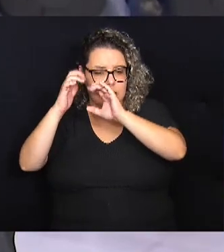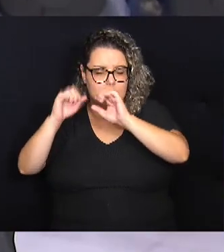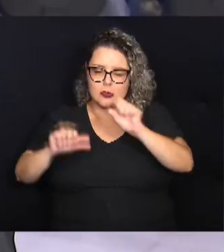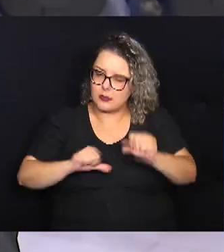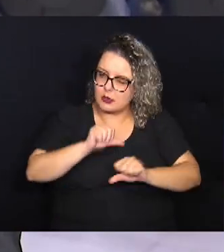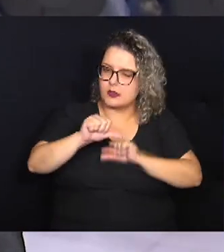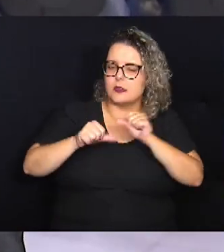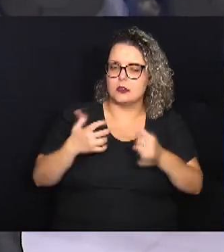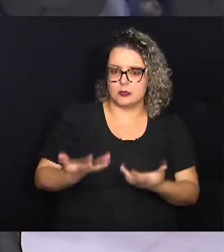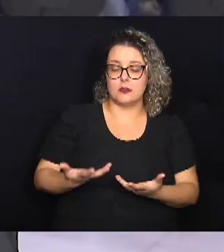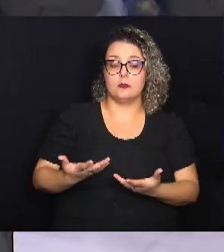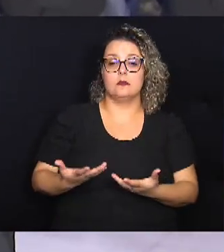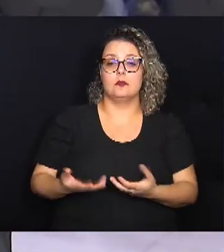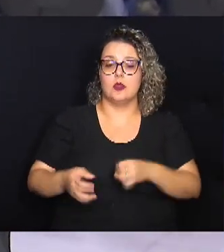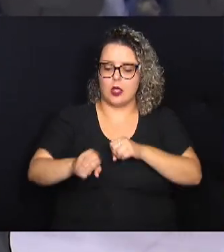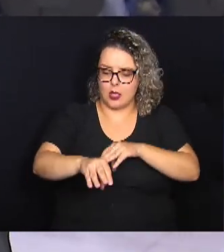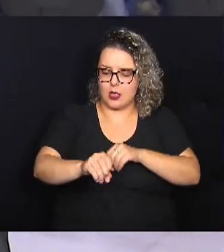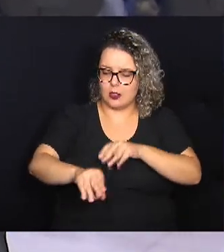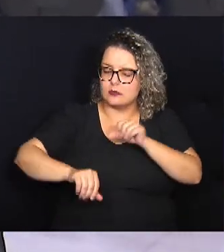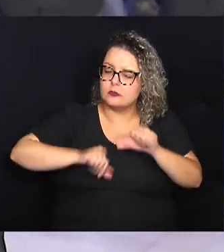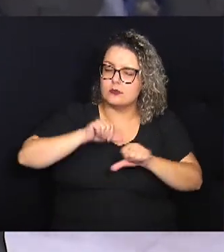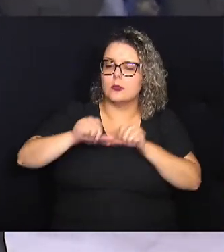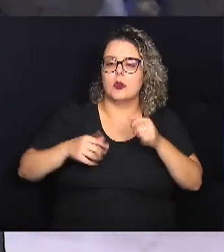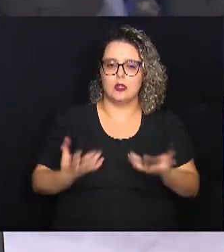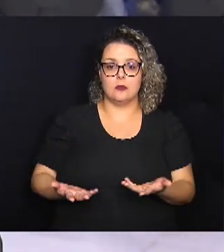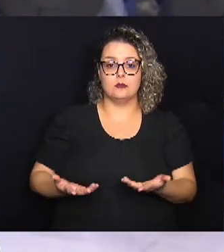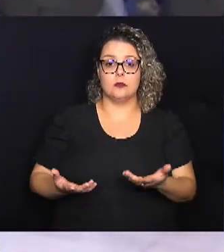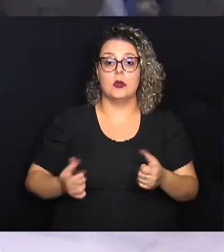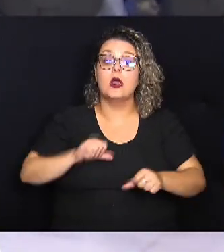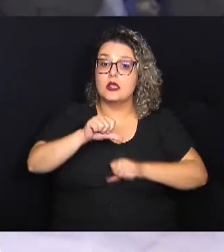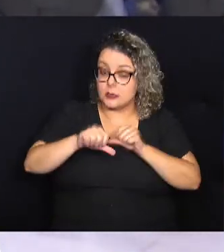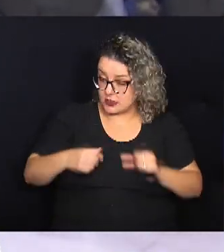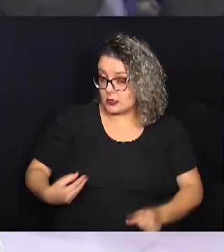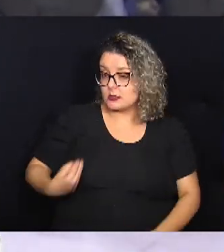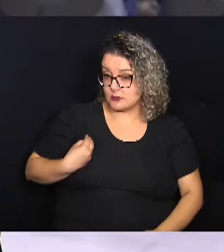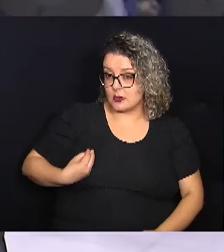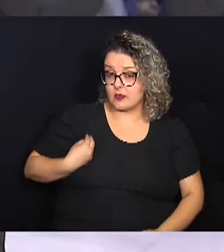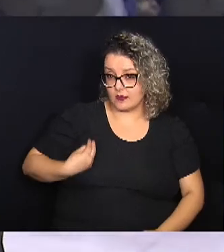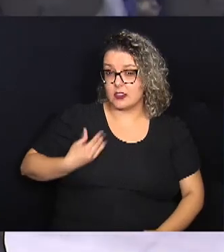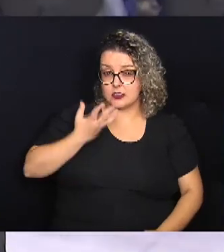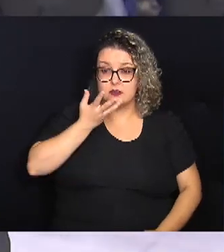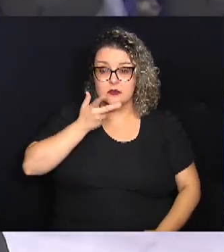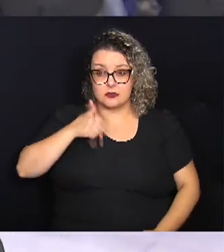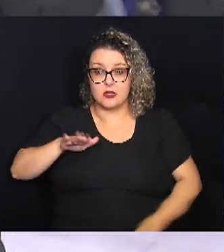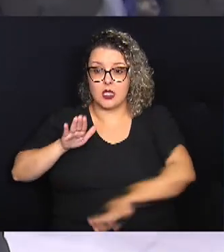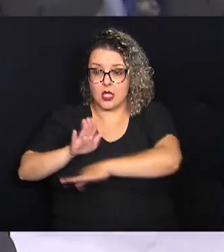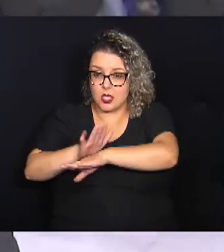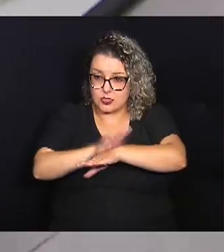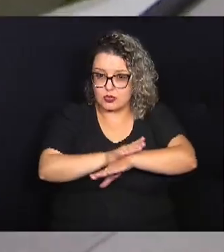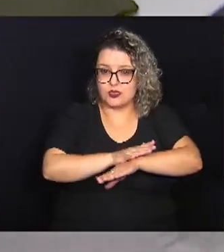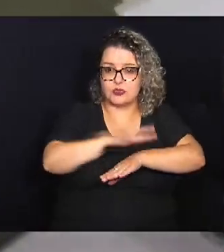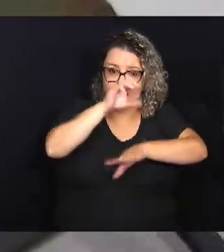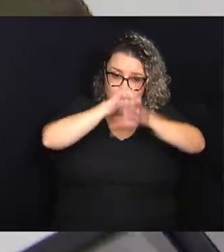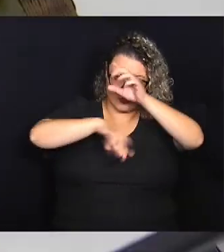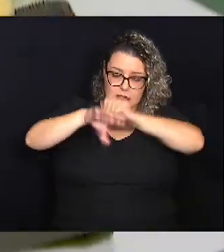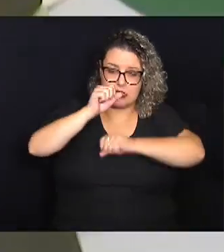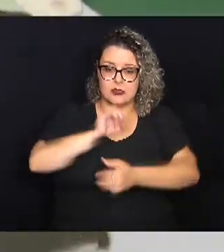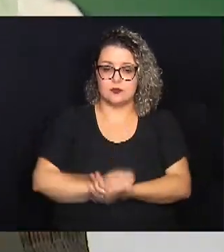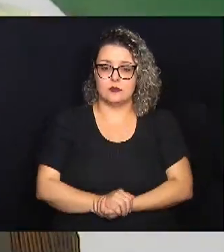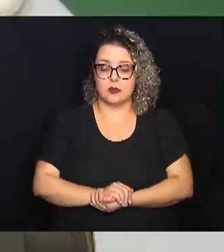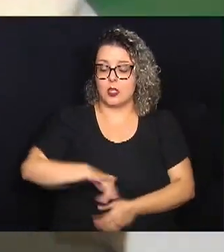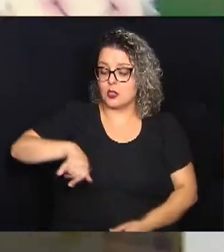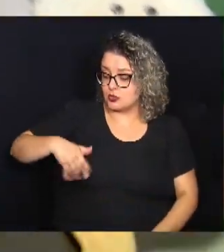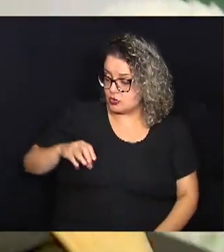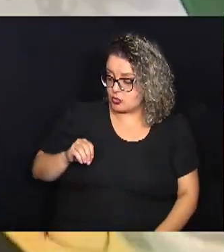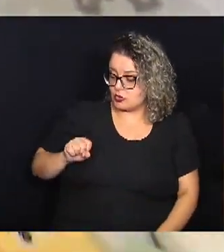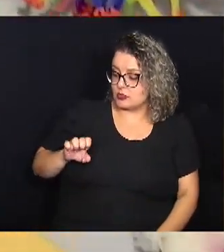transformar, educação que transforma, né? É transformar a vida dessas crianças, né? Ajudar na educação dessas crianças. Josiane Brito